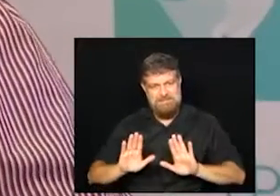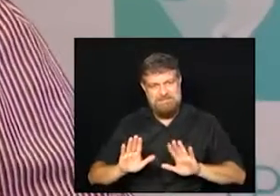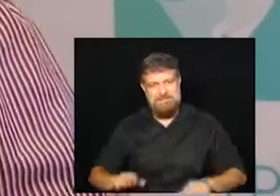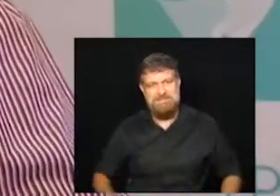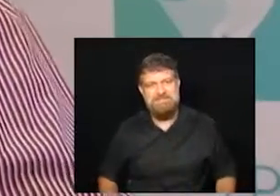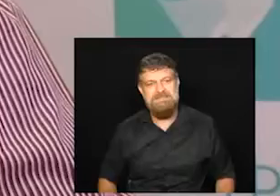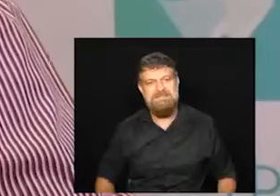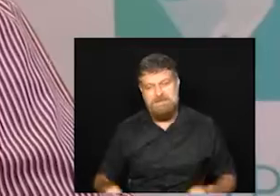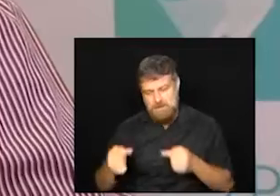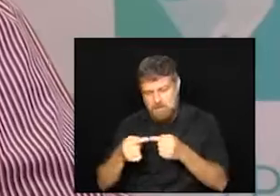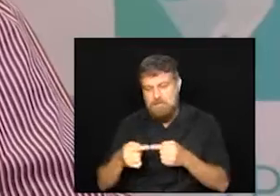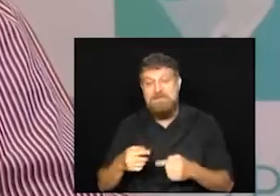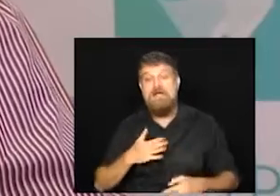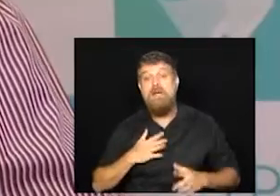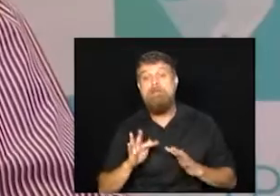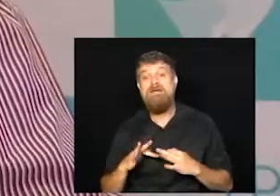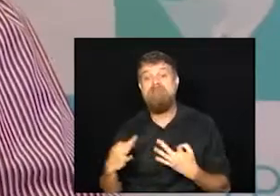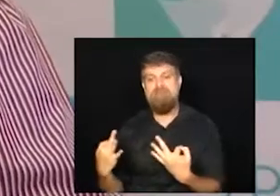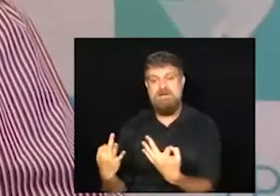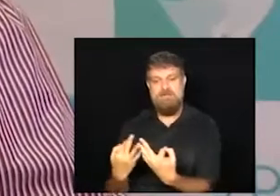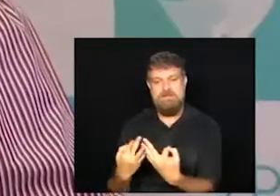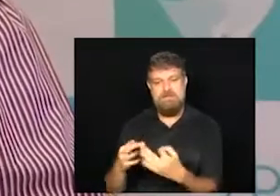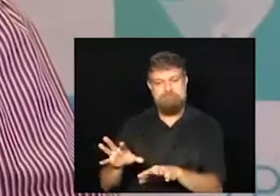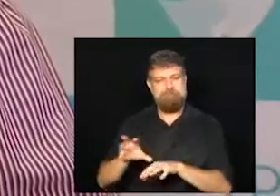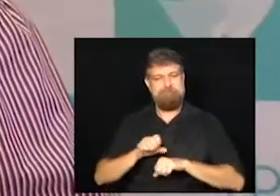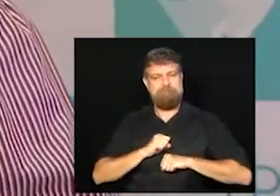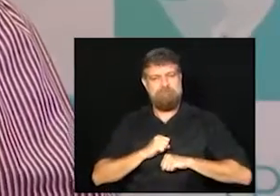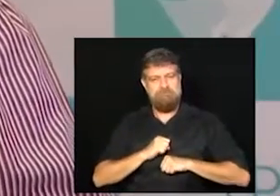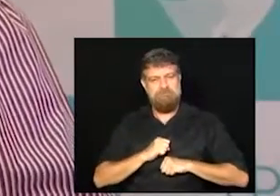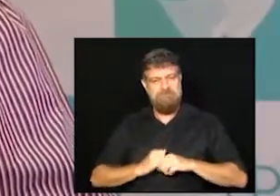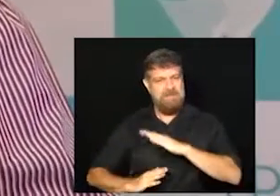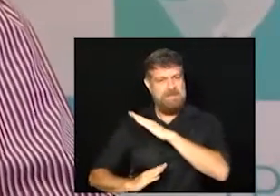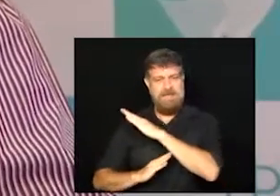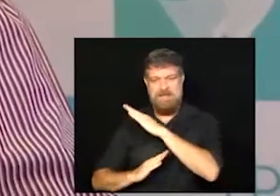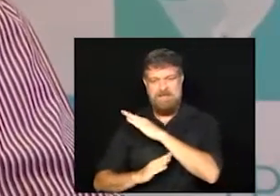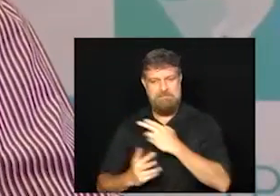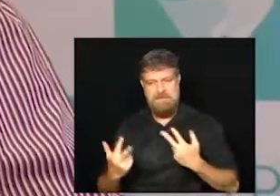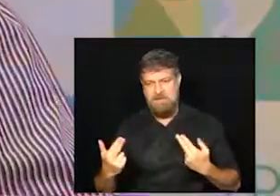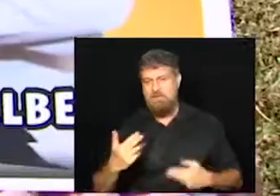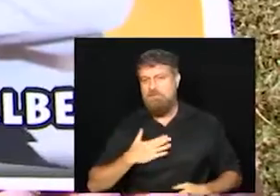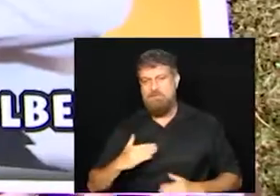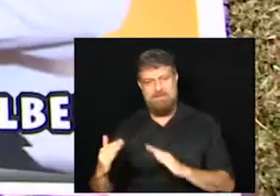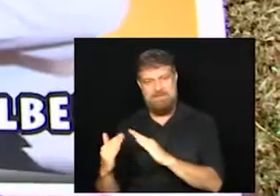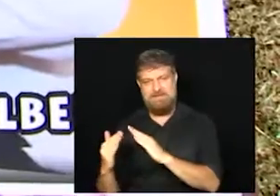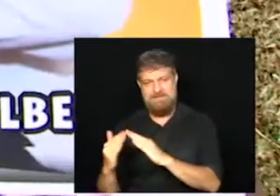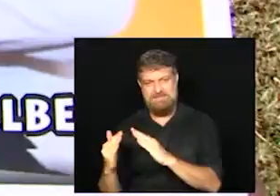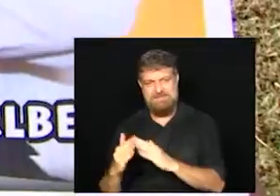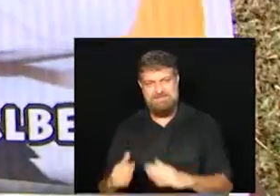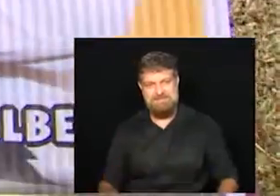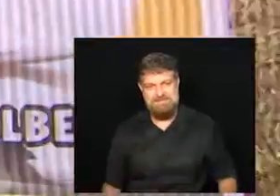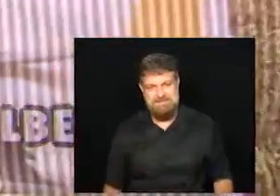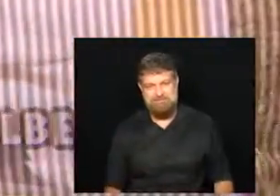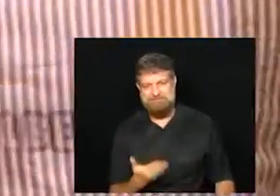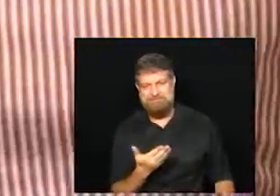faz parte da minha família. Câmara é como se eu estivesse na minha casa.